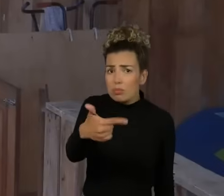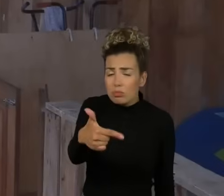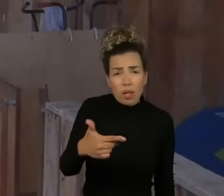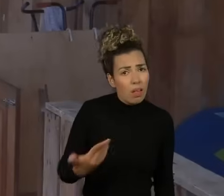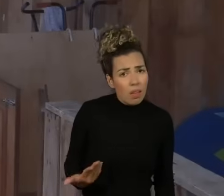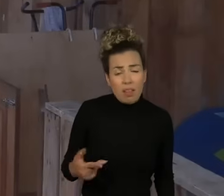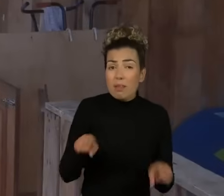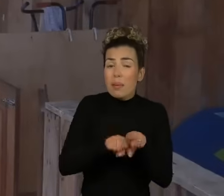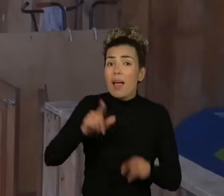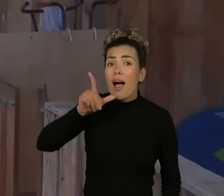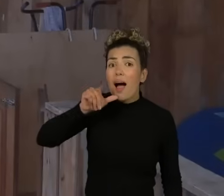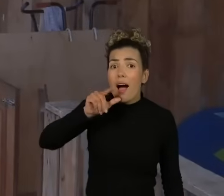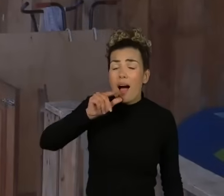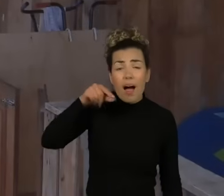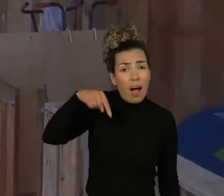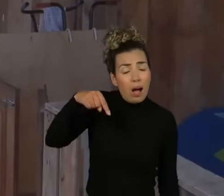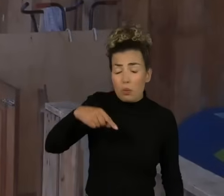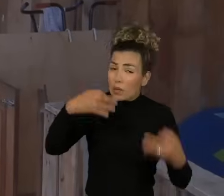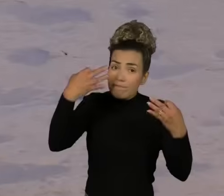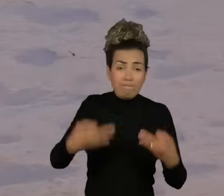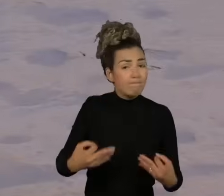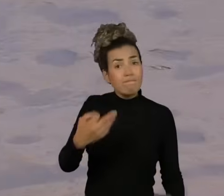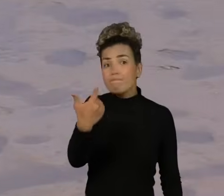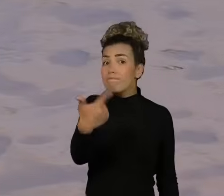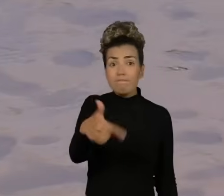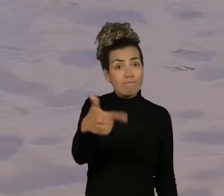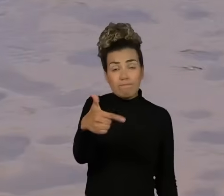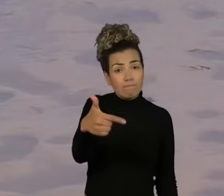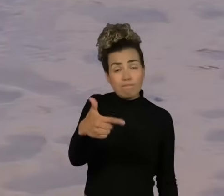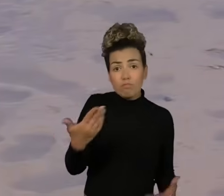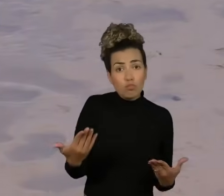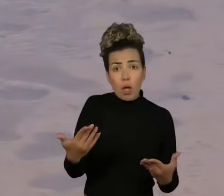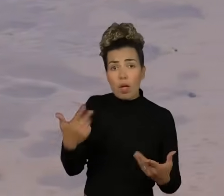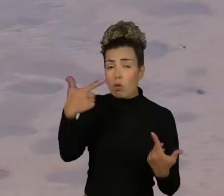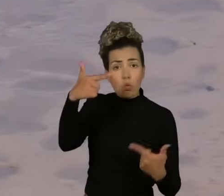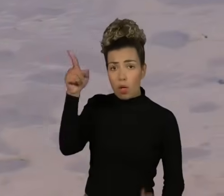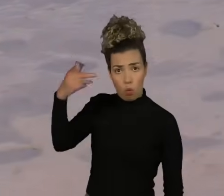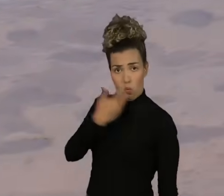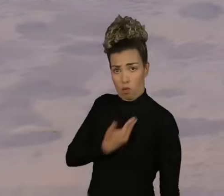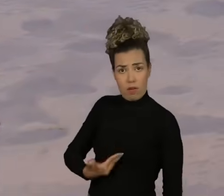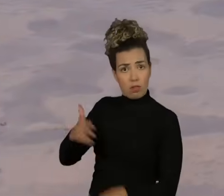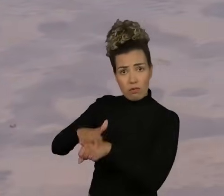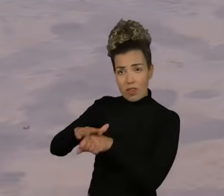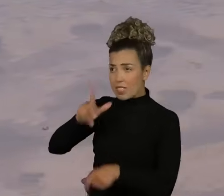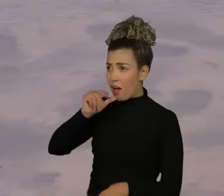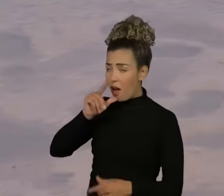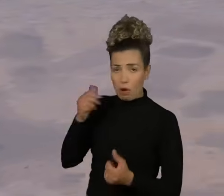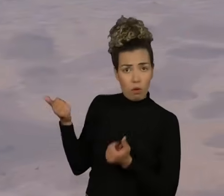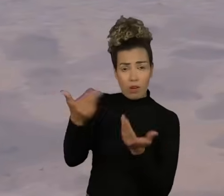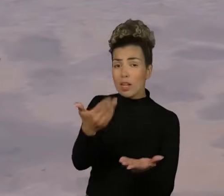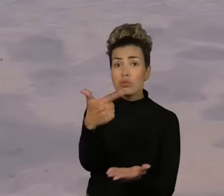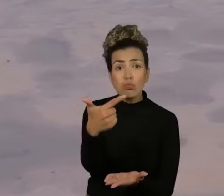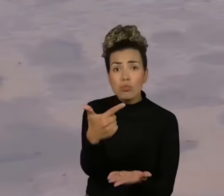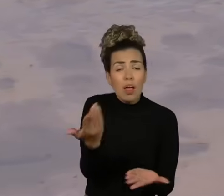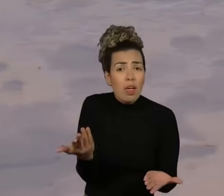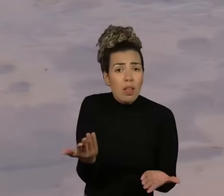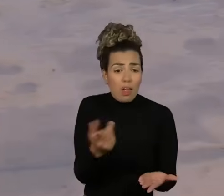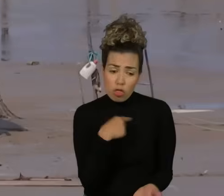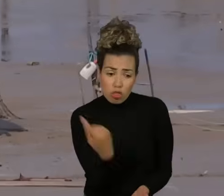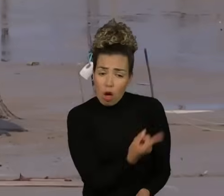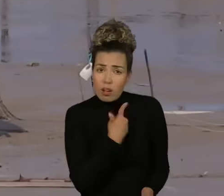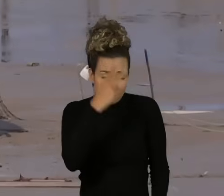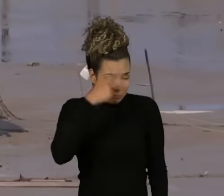comunidades, ela é ilegal no sentido de que foi a comunidade que construiu. Isso a gente fez há 40 anos atrás e ainda é a mesma estrutura